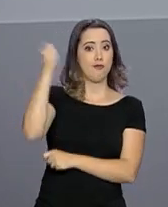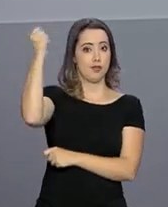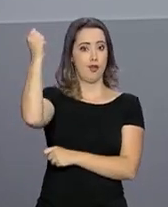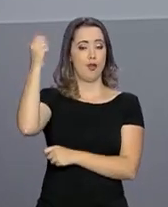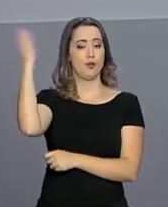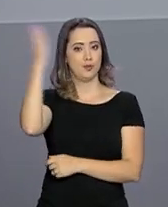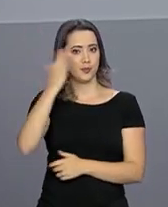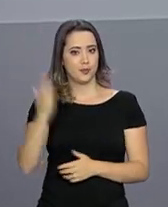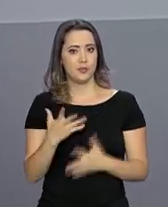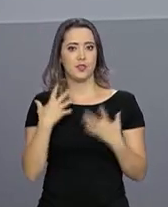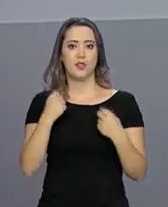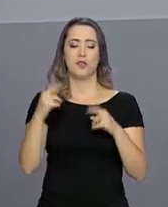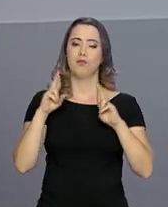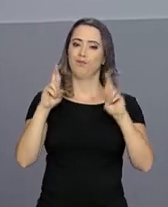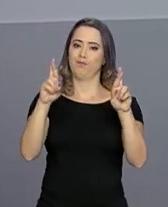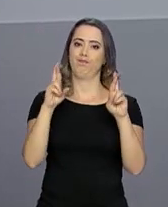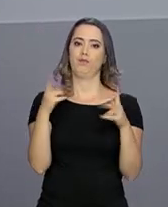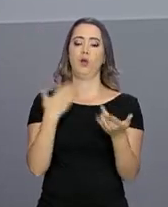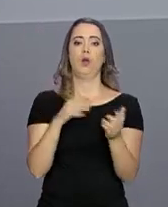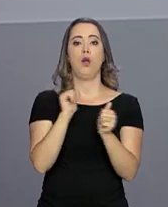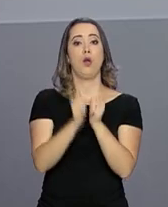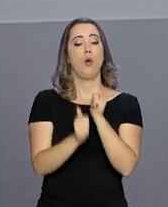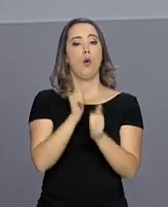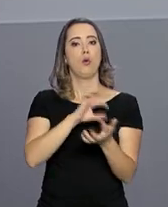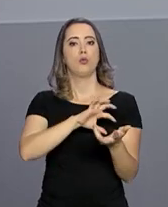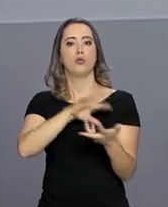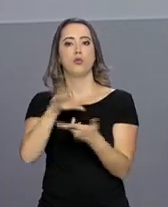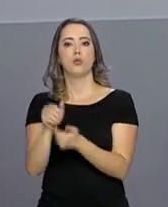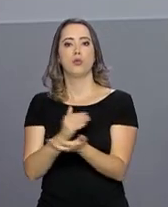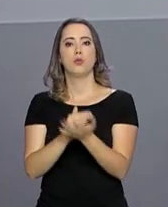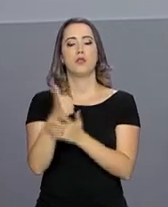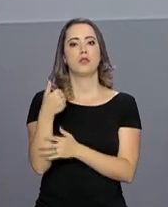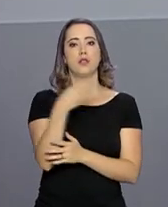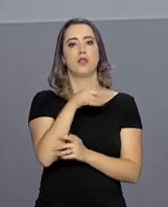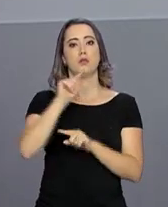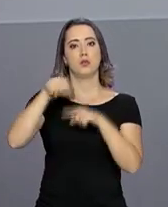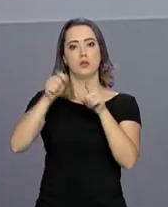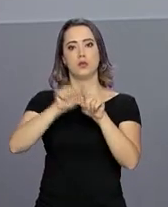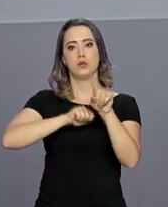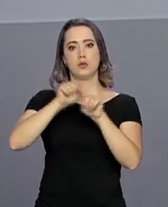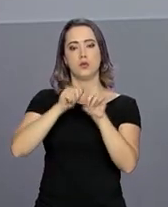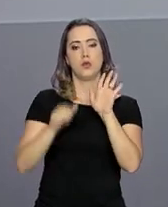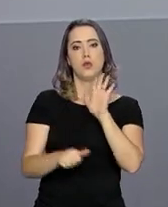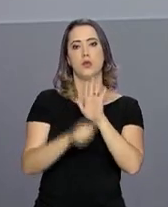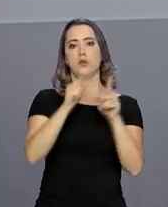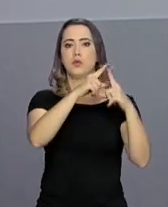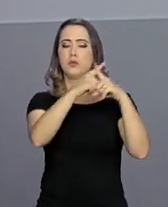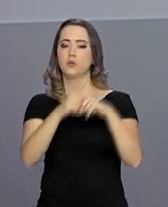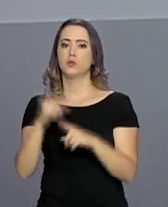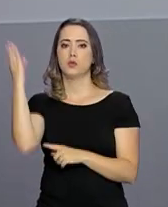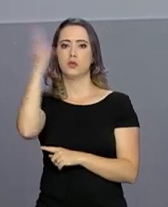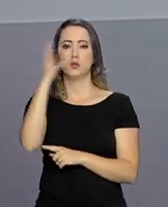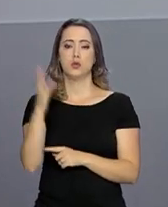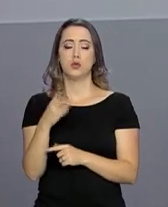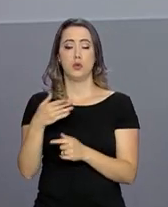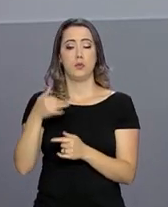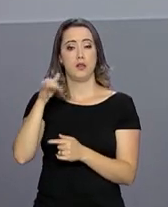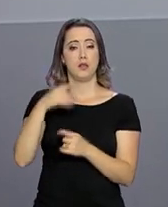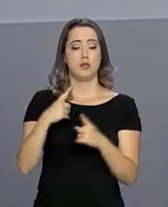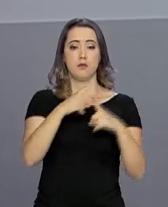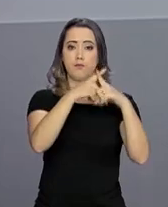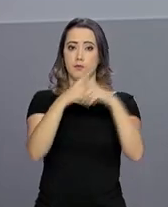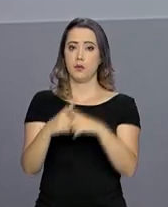Brasil. Vamos torcer, não é? A Copa começa no dia 14 do próximo mês e o primeiro jogo do Brasil vai ser contra a Suíça no